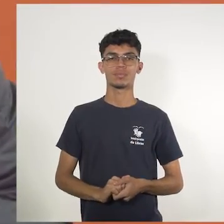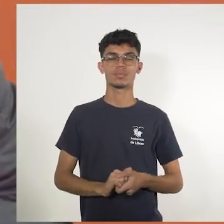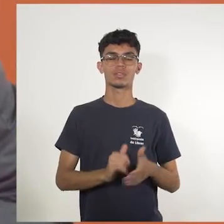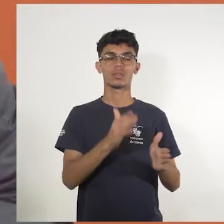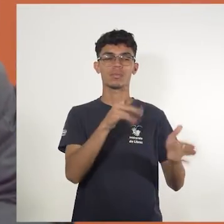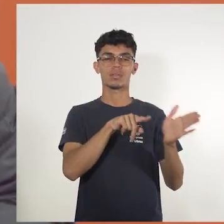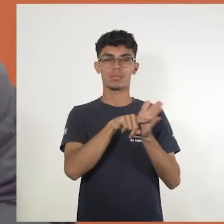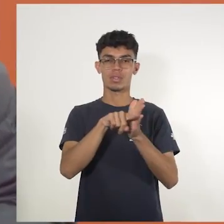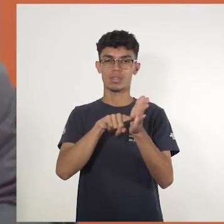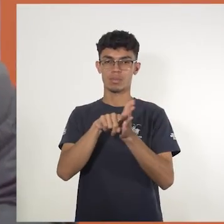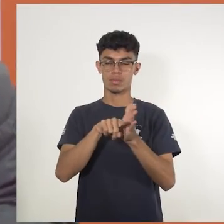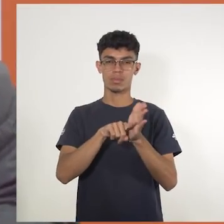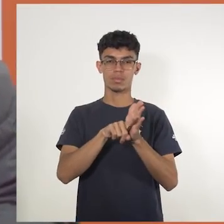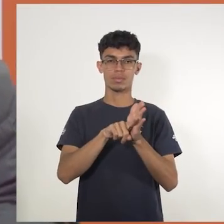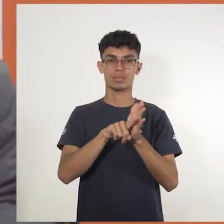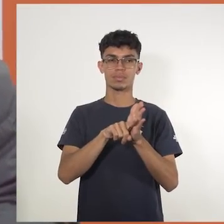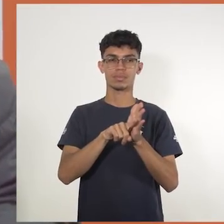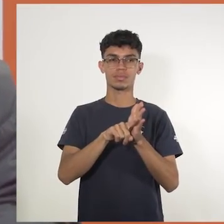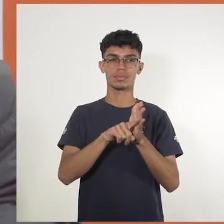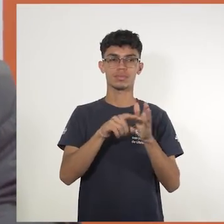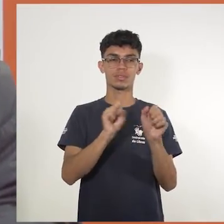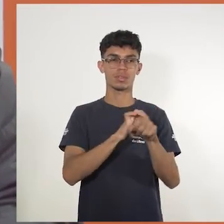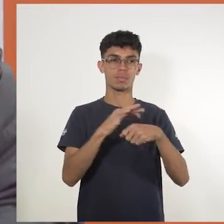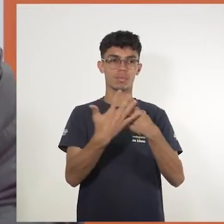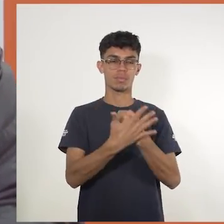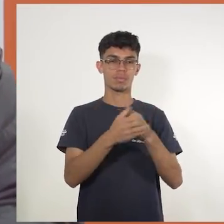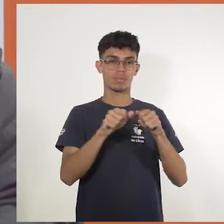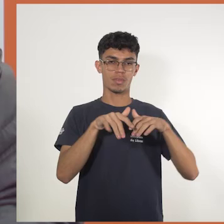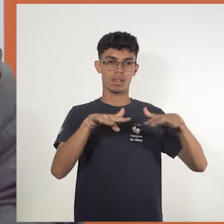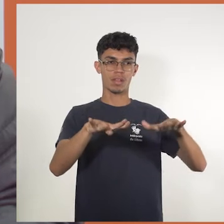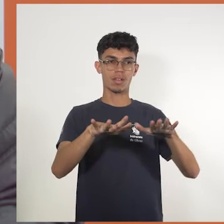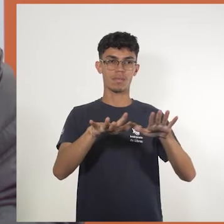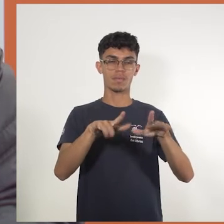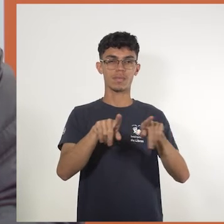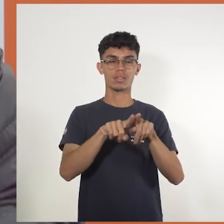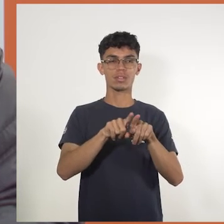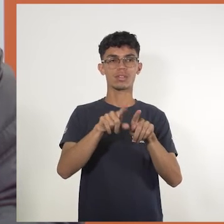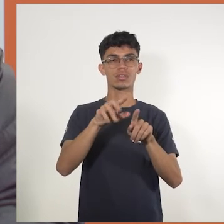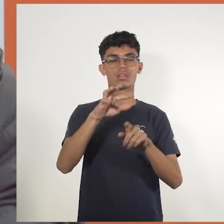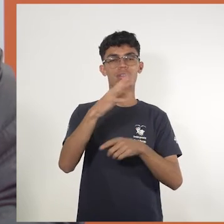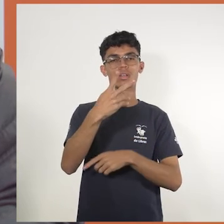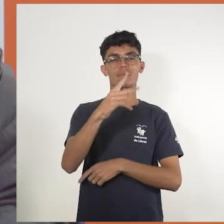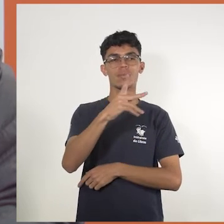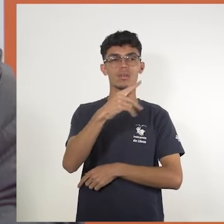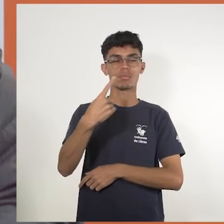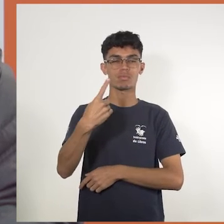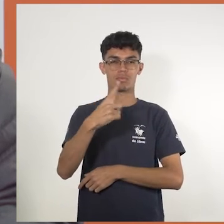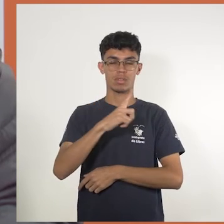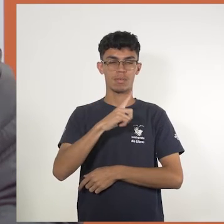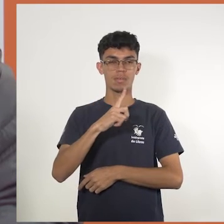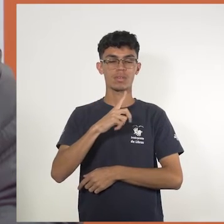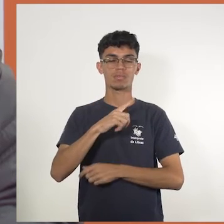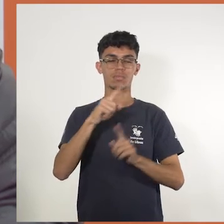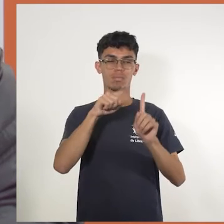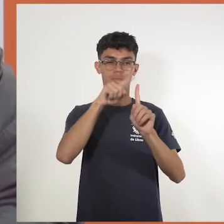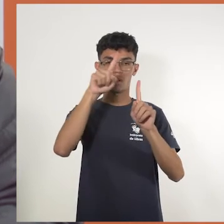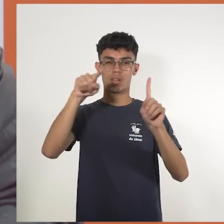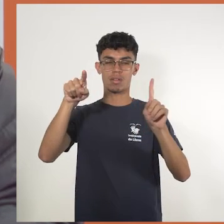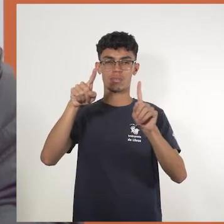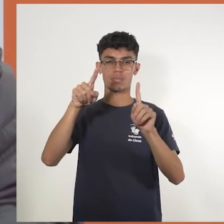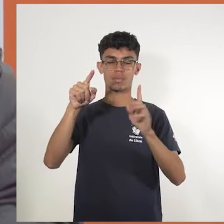epidemiológica como também depois do inquérito, mostram que a incidência da P1 houve um avanço importante no